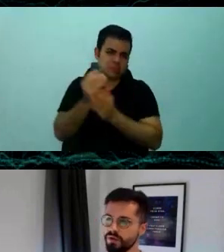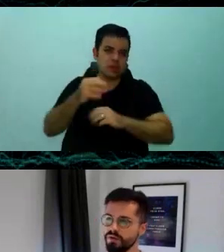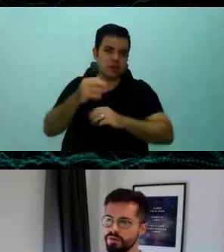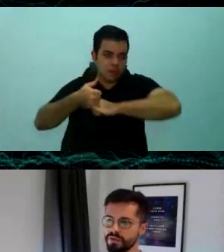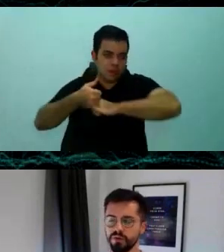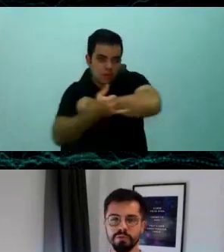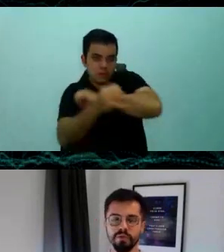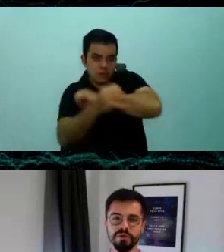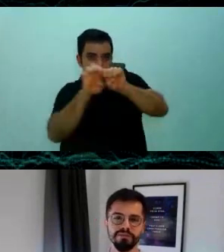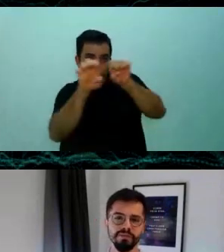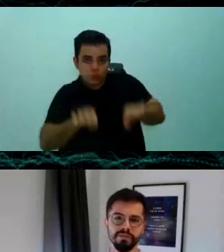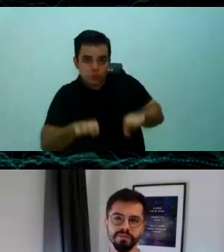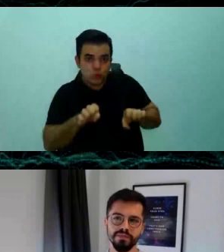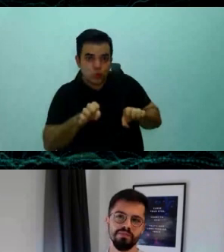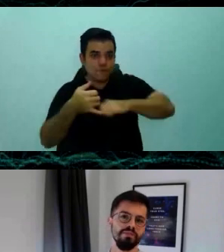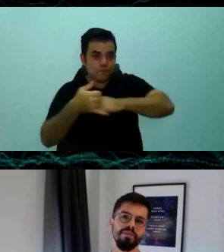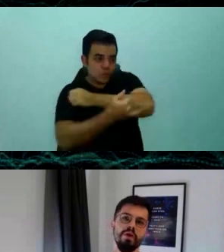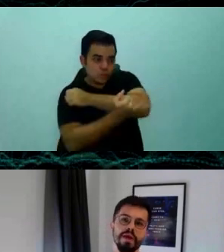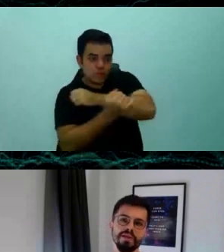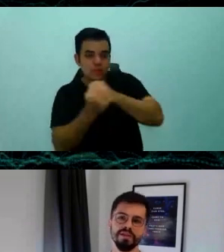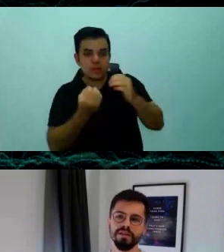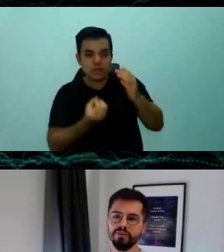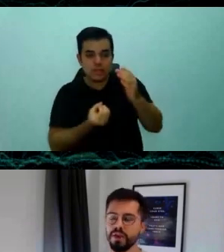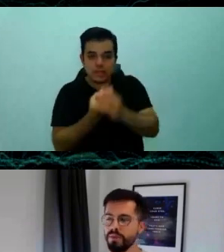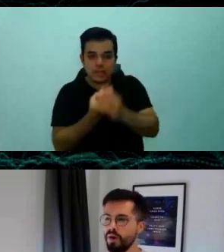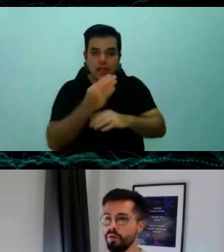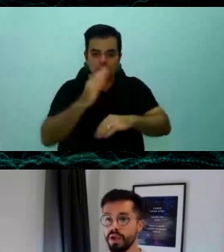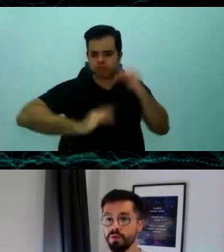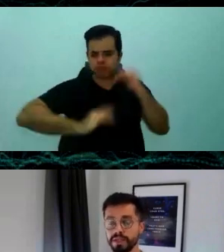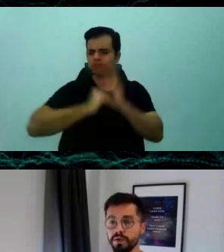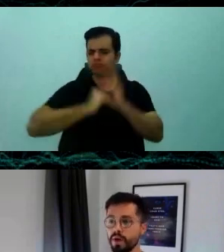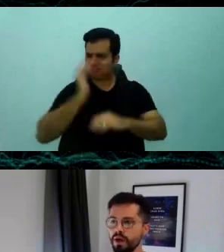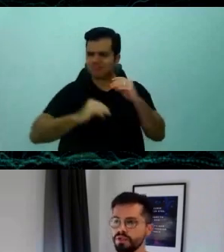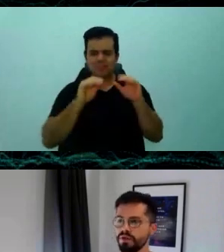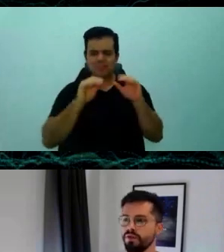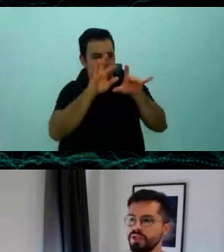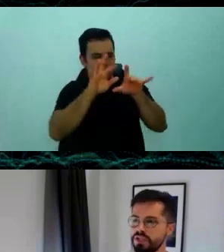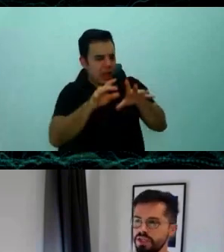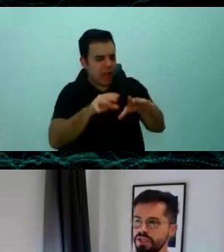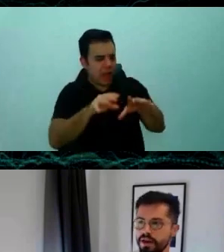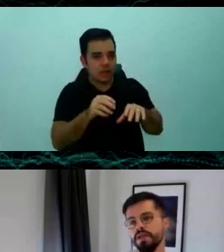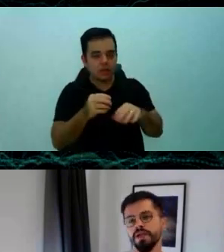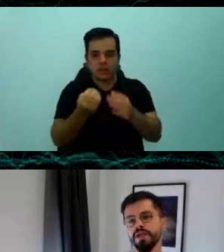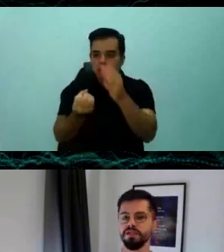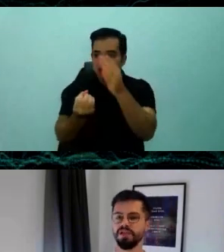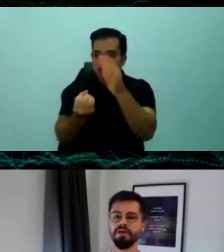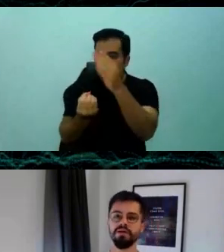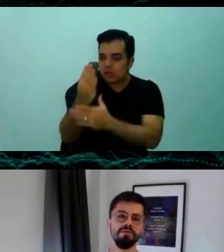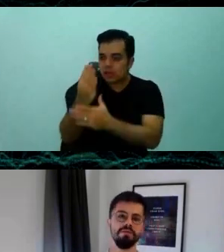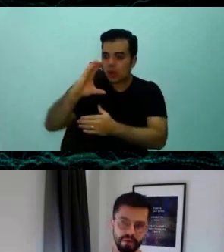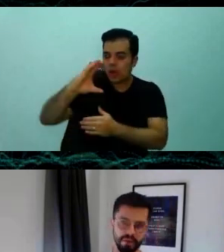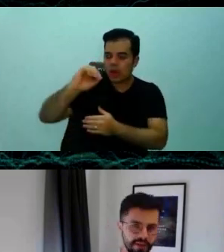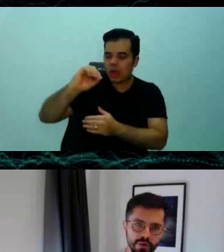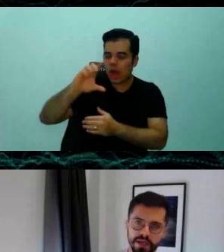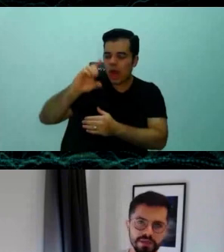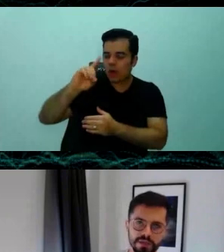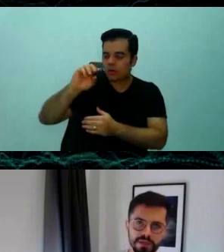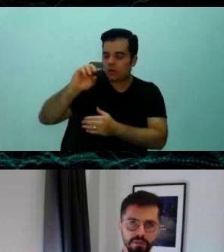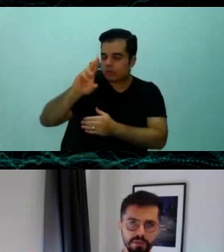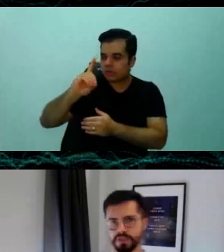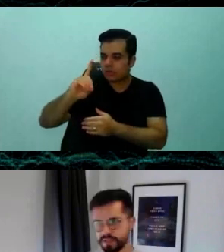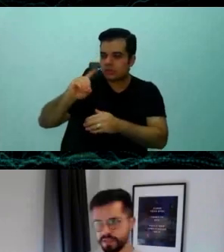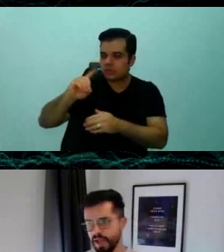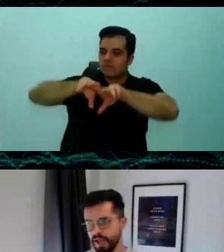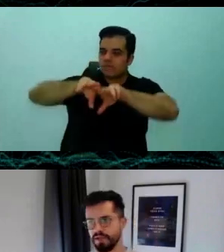você quer mistura de caçadora por manualmente né tudo é manual e quando nasceu Cláudio que que você tinha era você tinha para